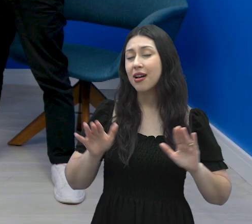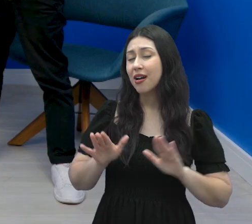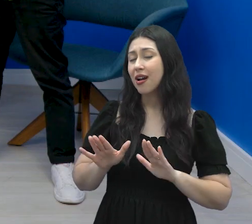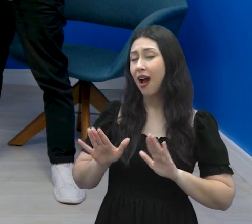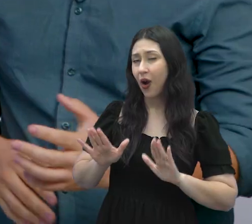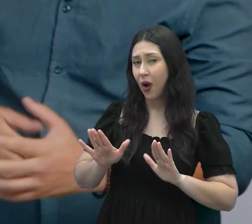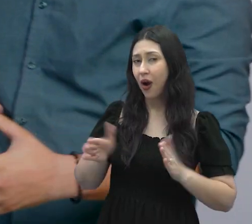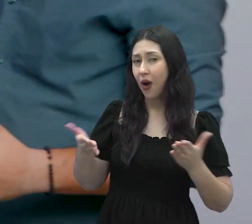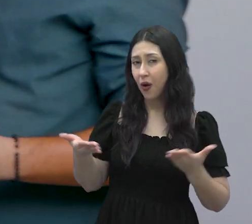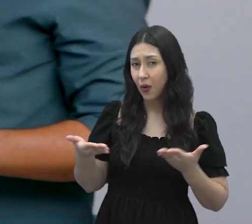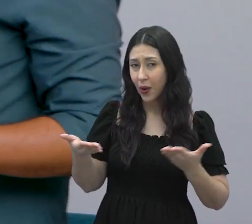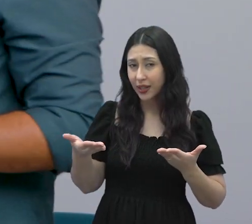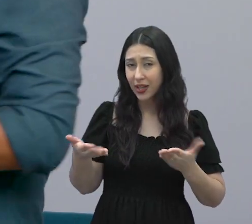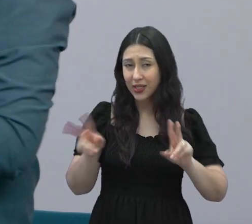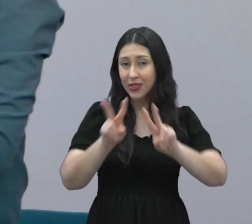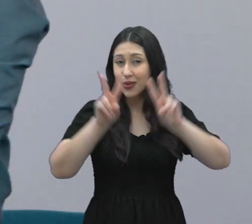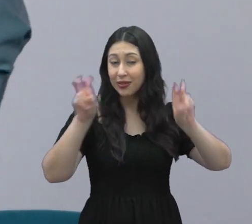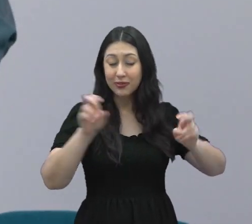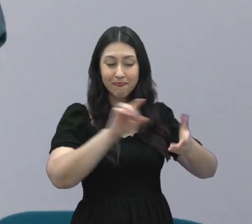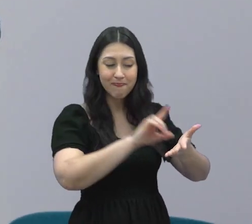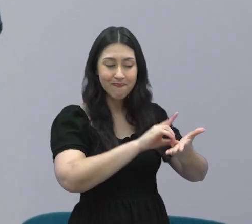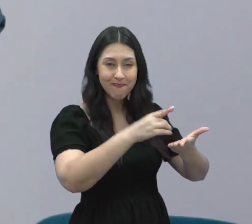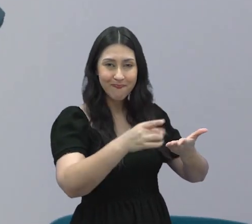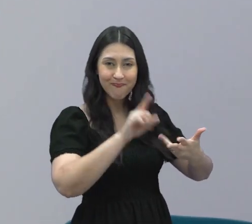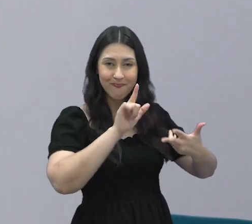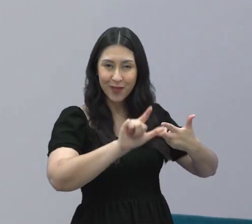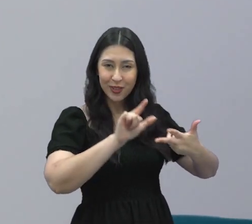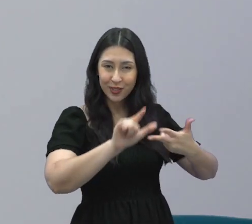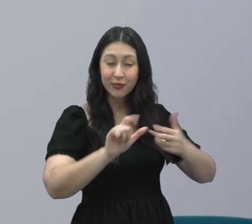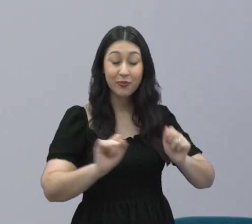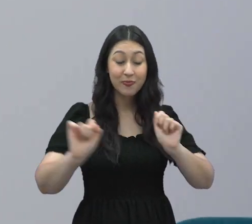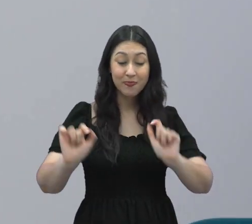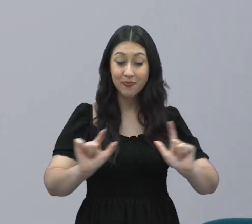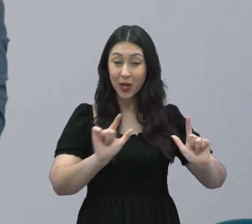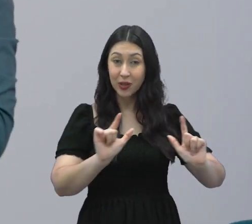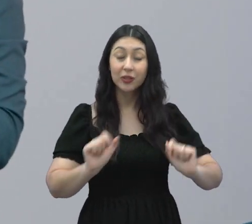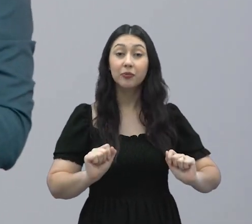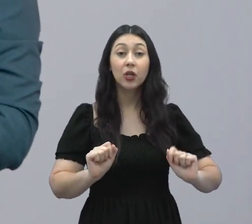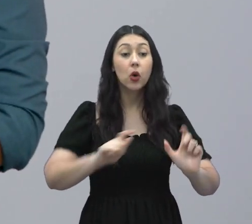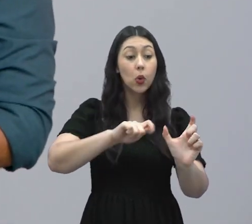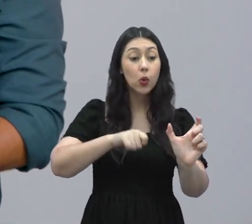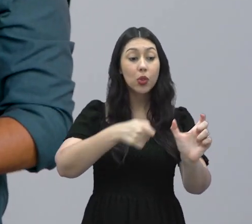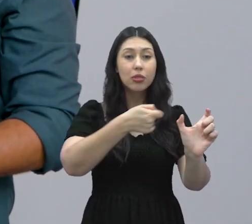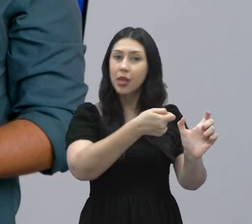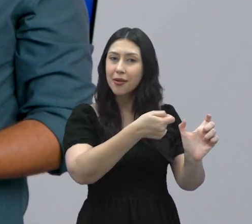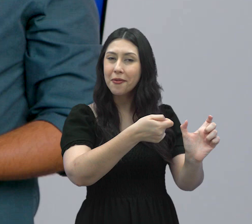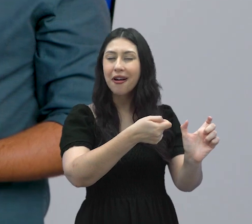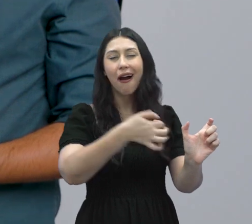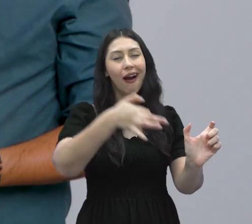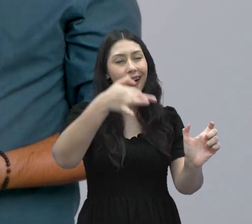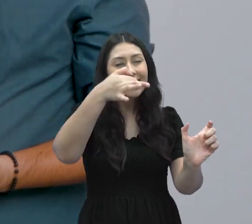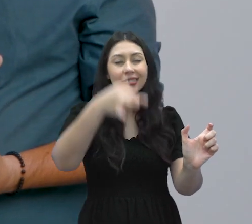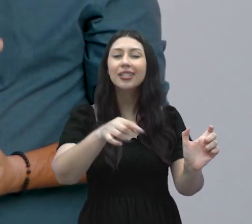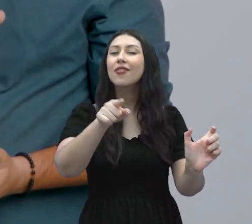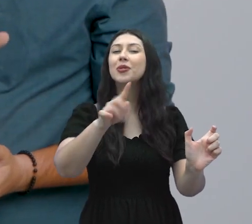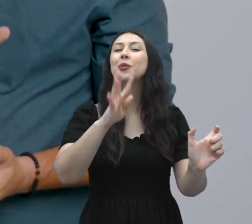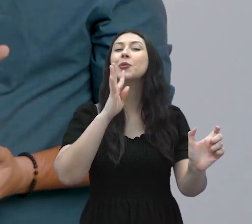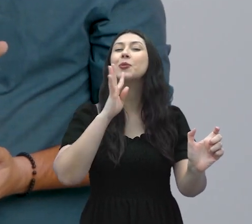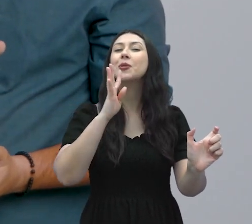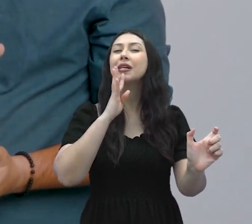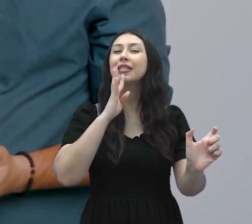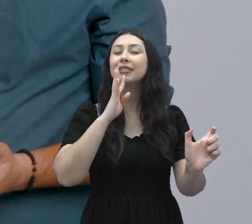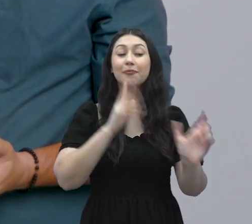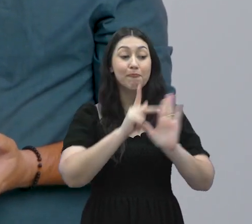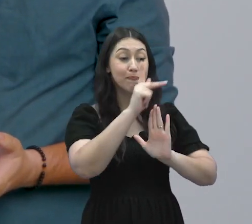Matheus, a gente fala um pouquinho do Dicionário Legislativo, o nosso quadro. O termo de hoje eu tenho certeza que você já